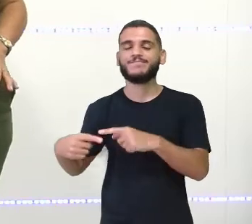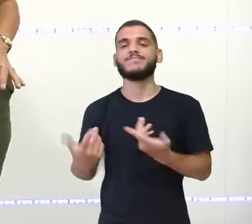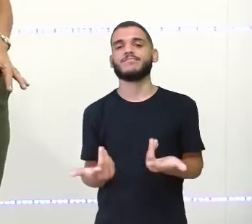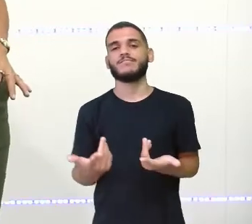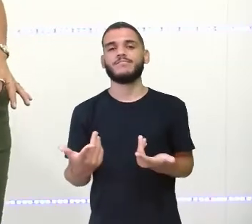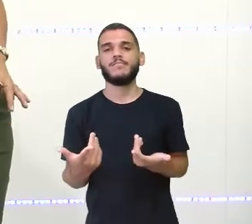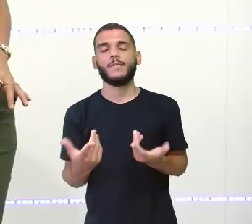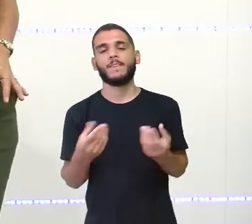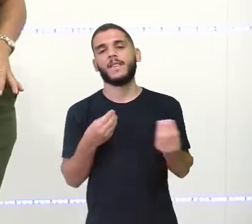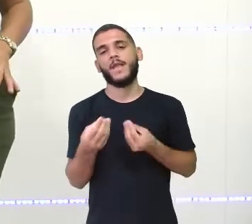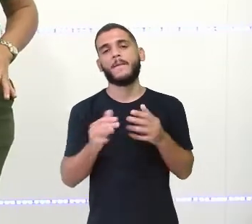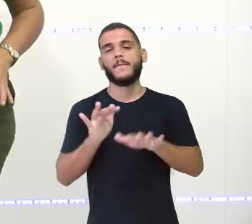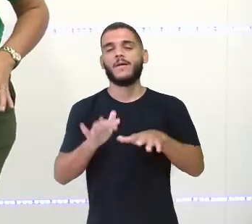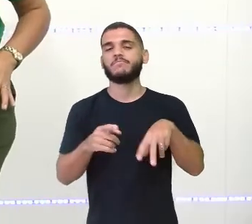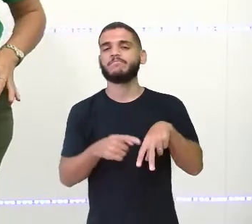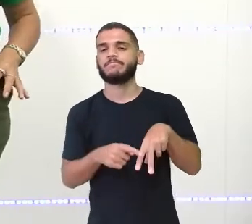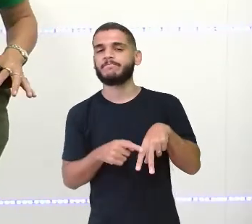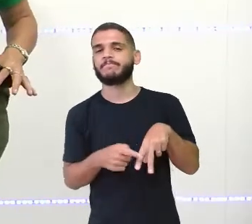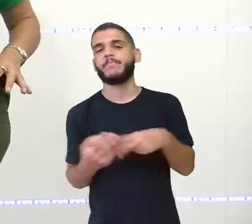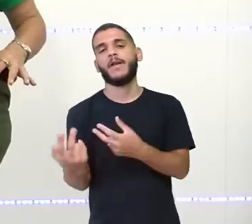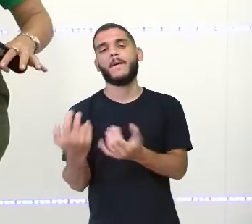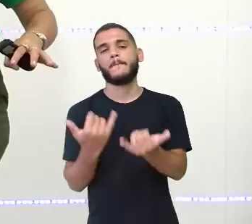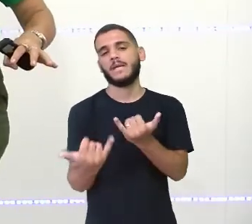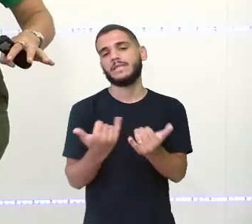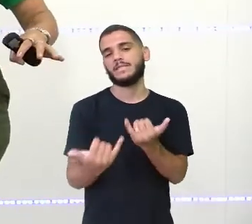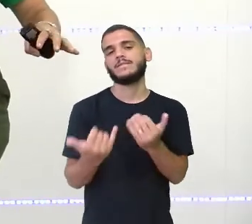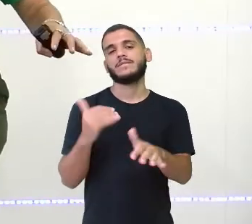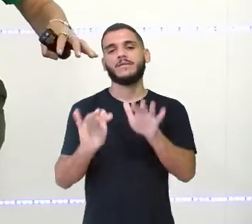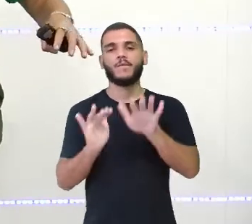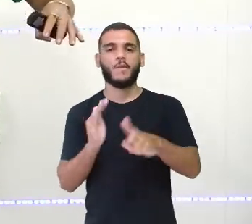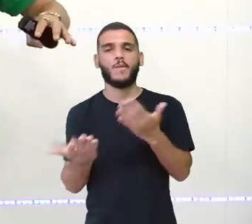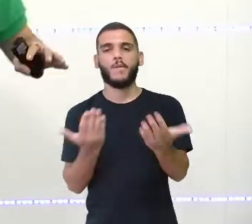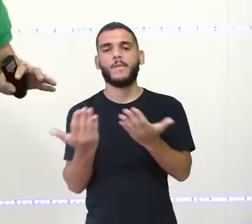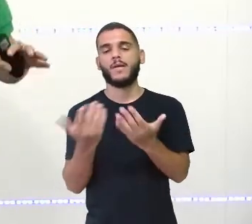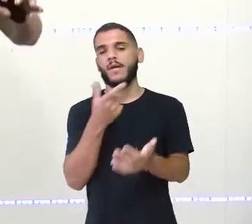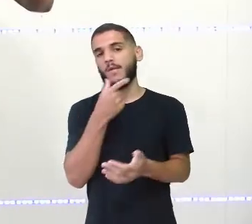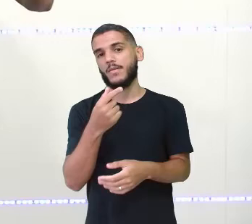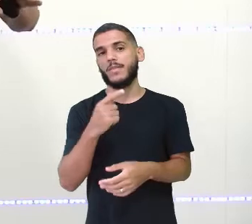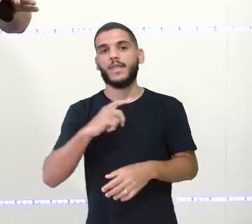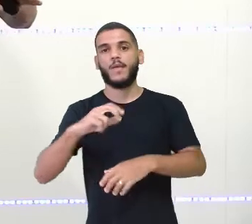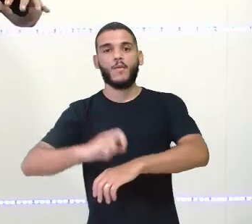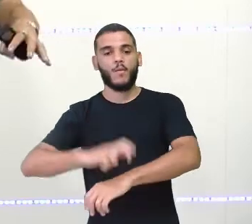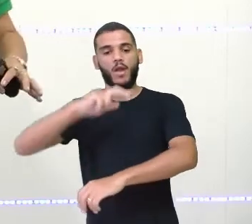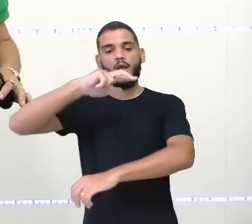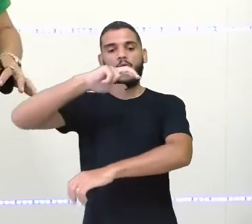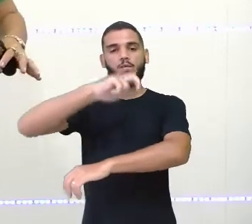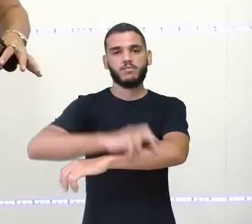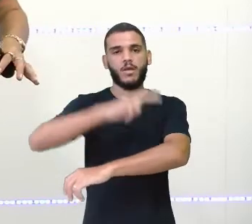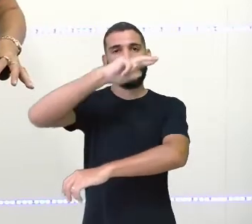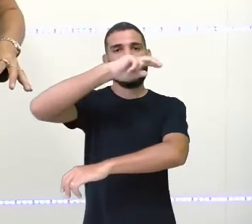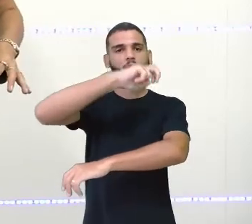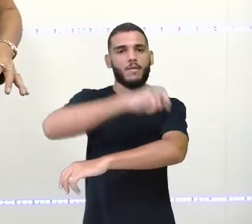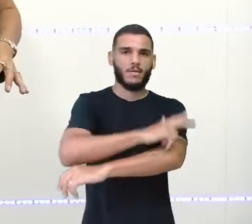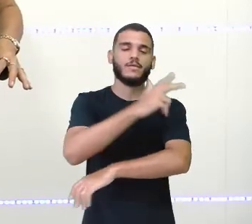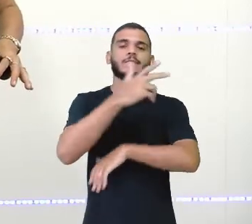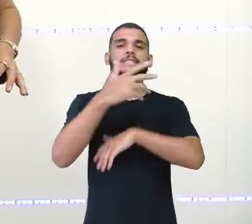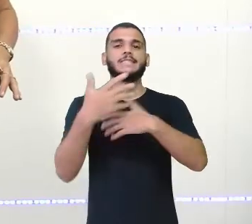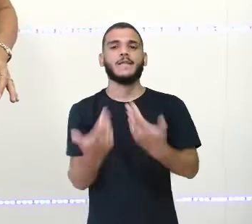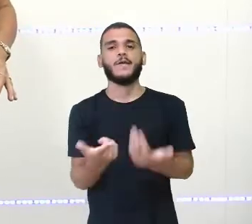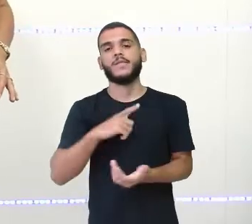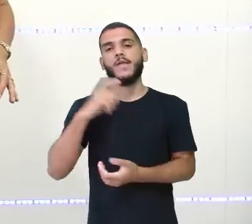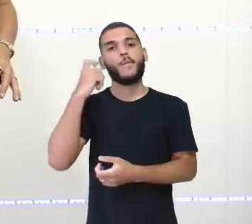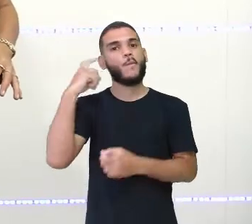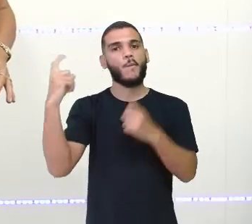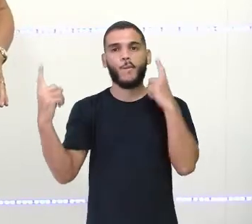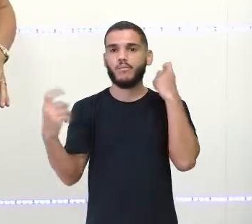articulação fica mais ou menos aqui, onde fica o nosso joelho, onde ele dá aquele impulso, não é? Para pular. E aí o